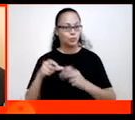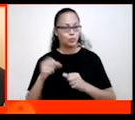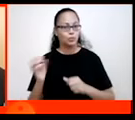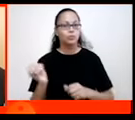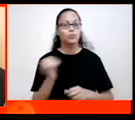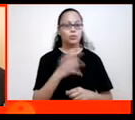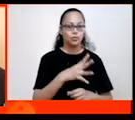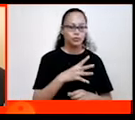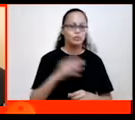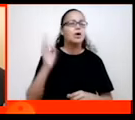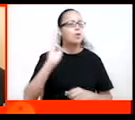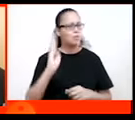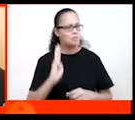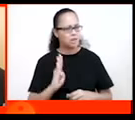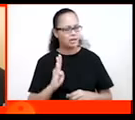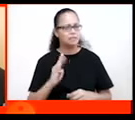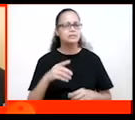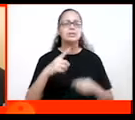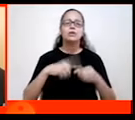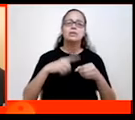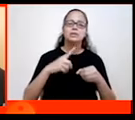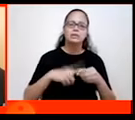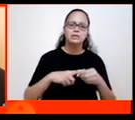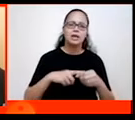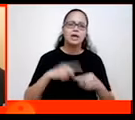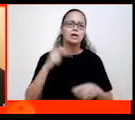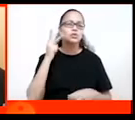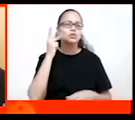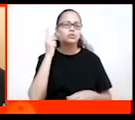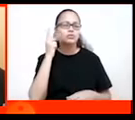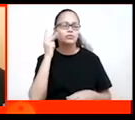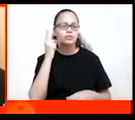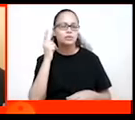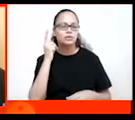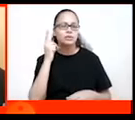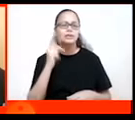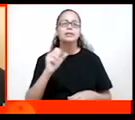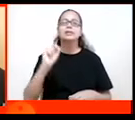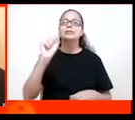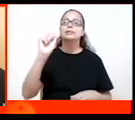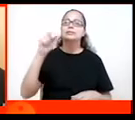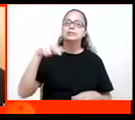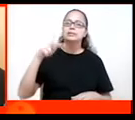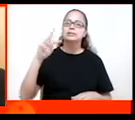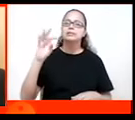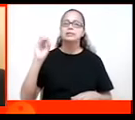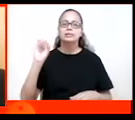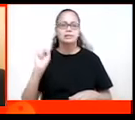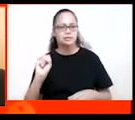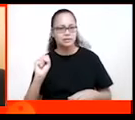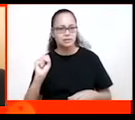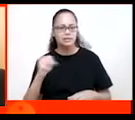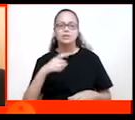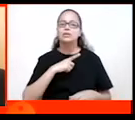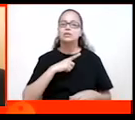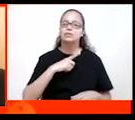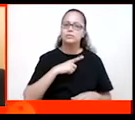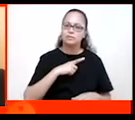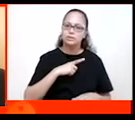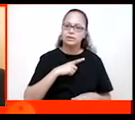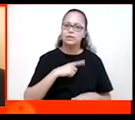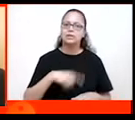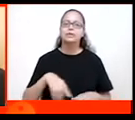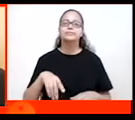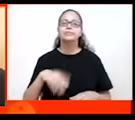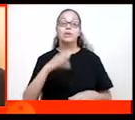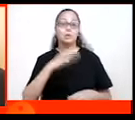aqui o Brasil, cidade de Fortaleza, Santos, Luanda, na Angola, Caribe em Camarões,